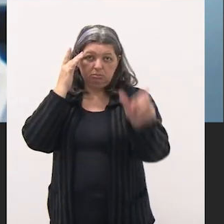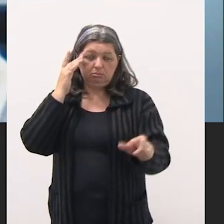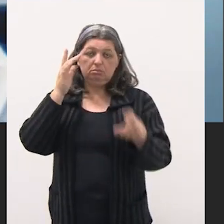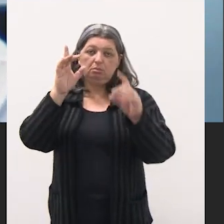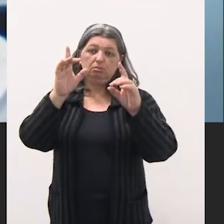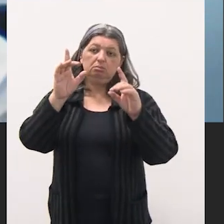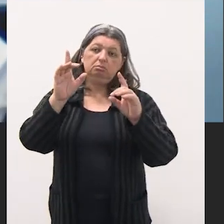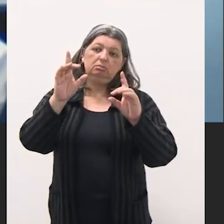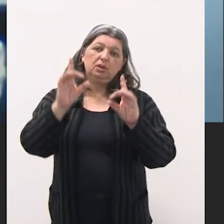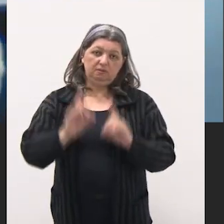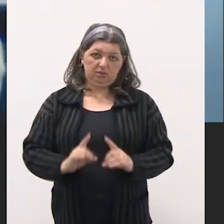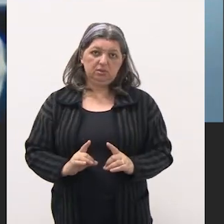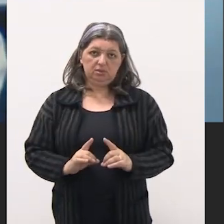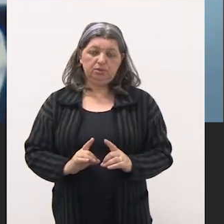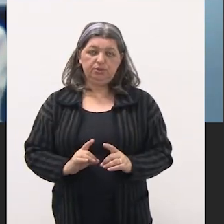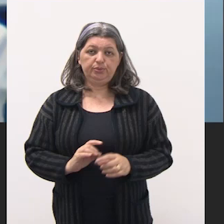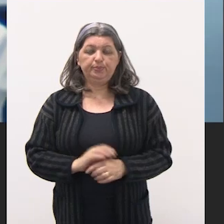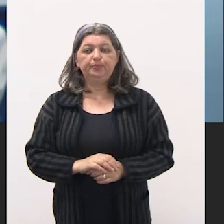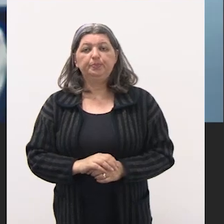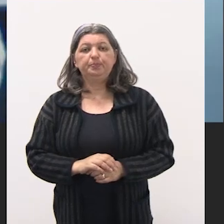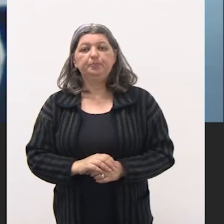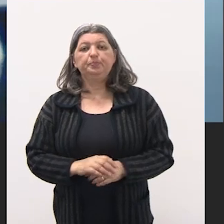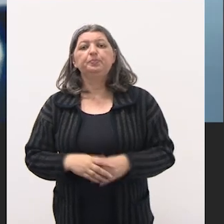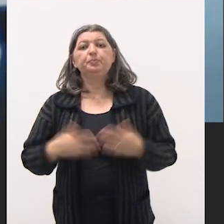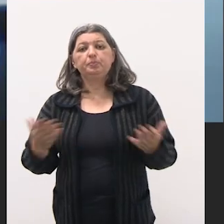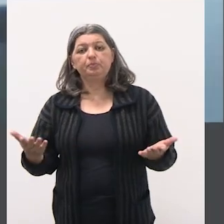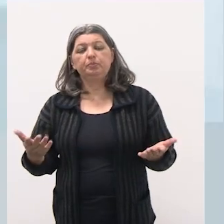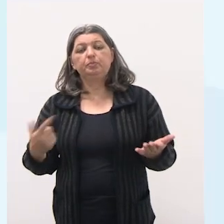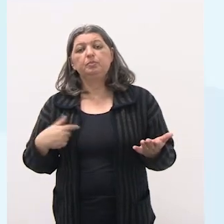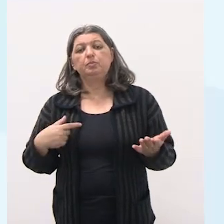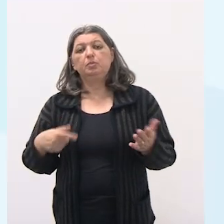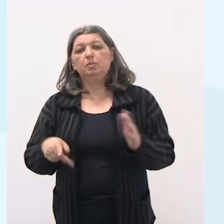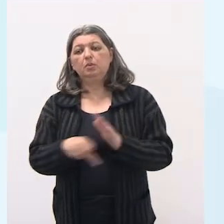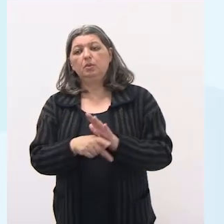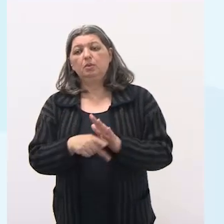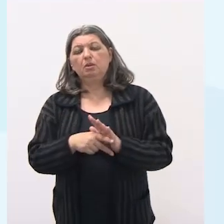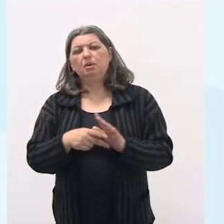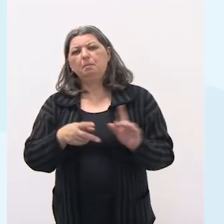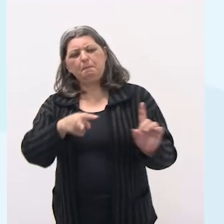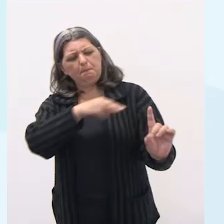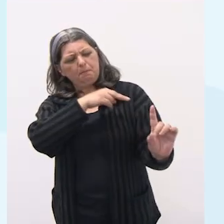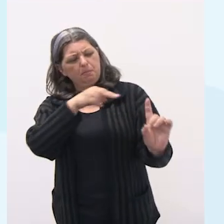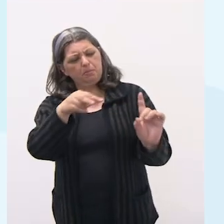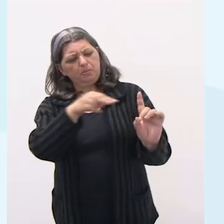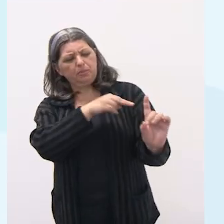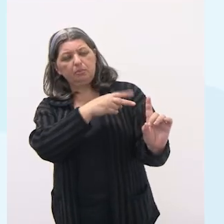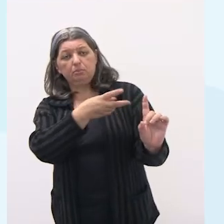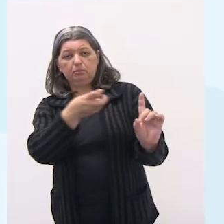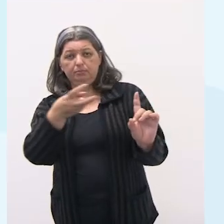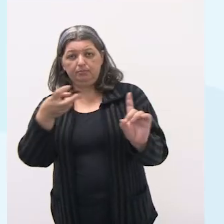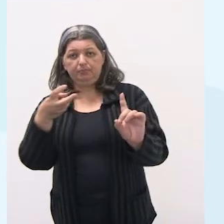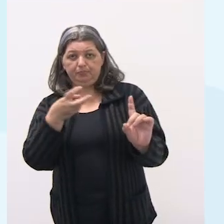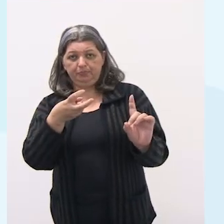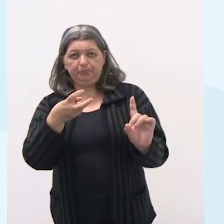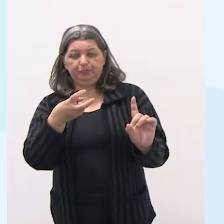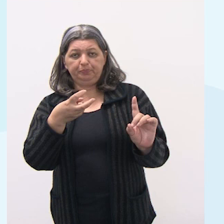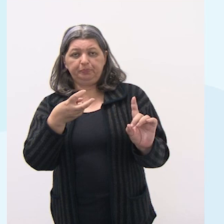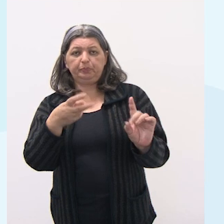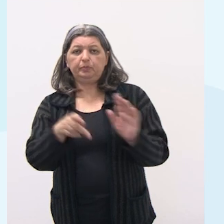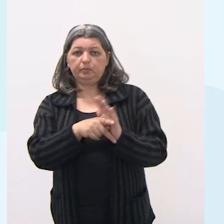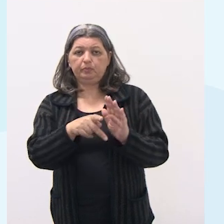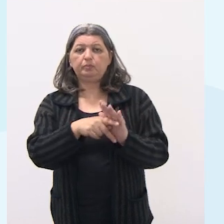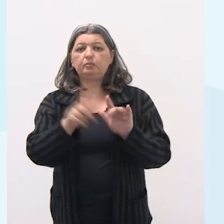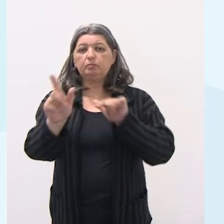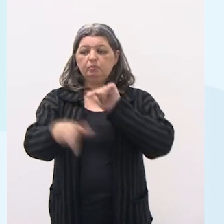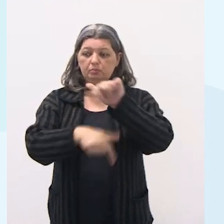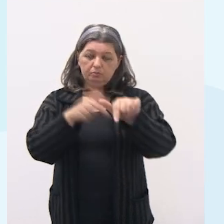com deficiência. E nesses olhares, que está trabalhando